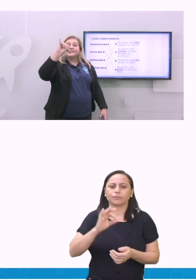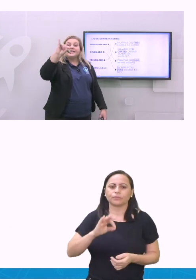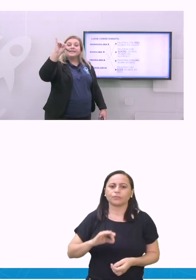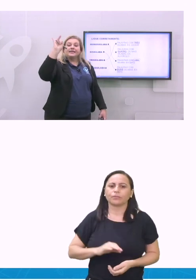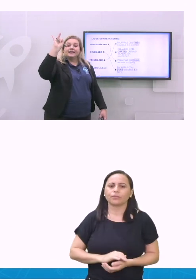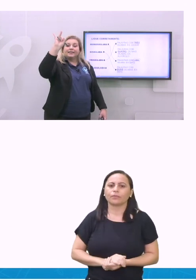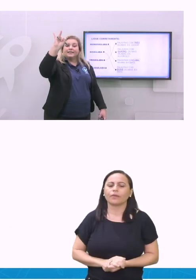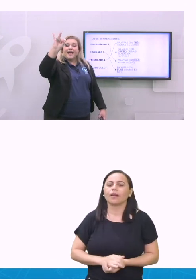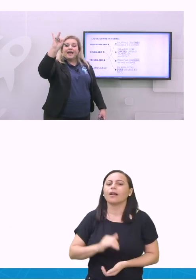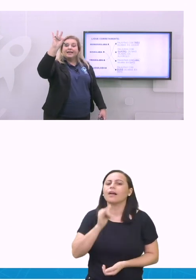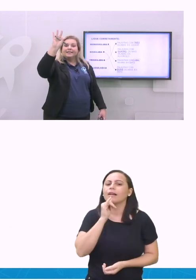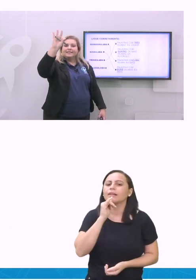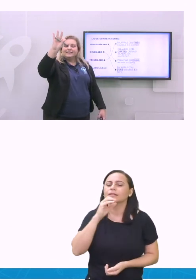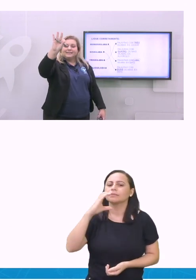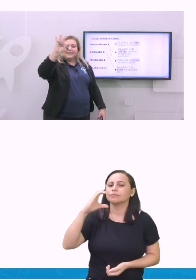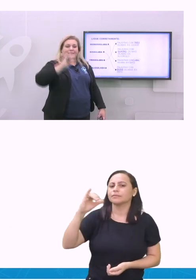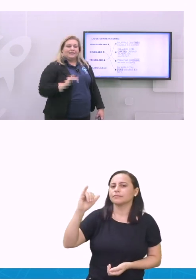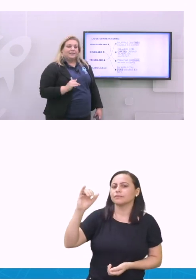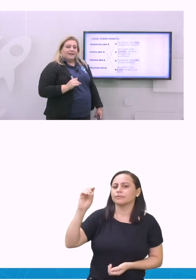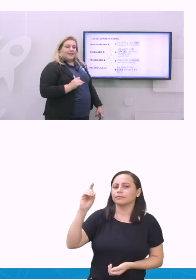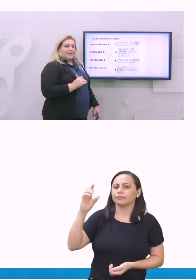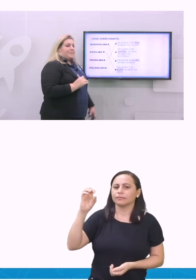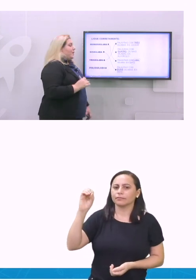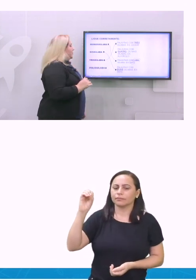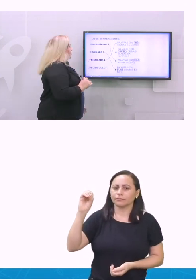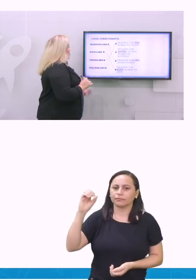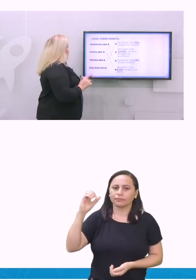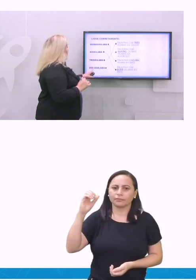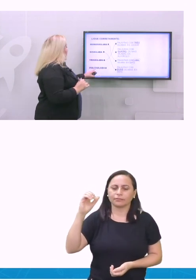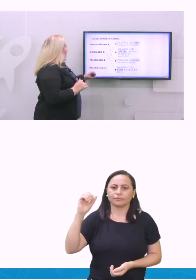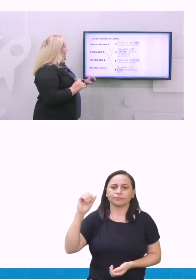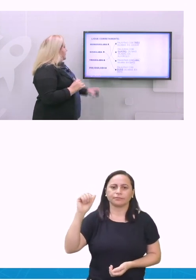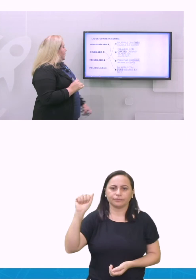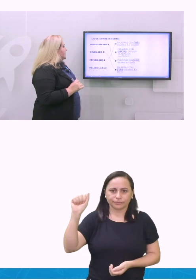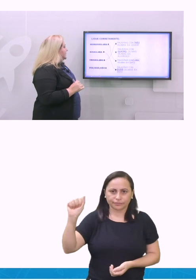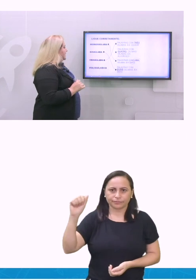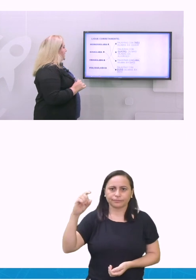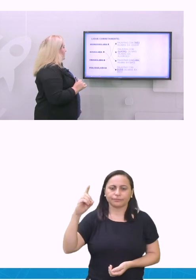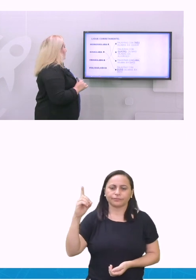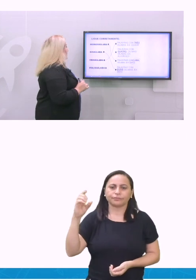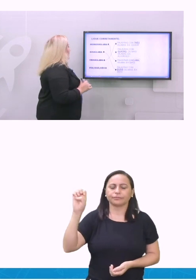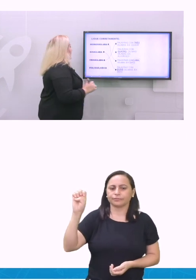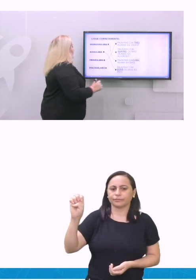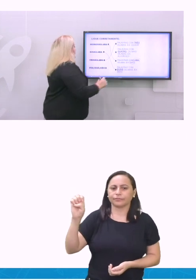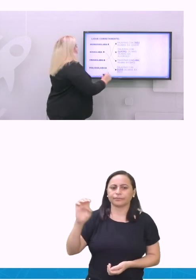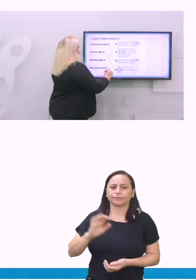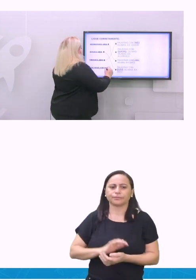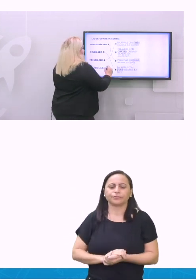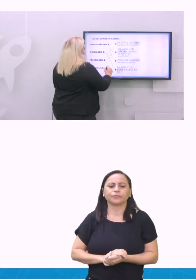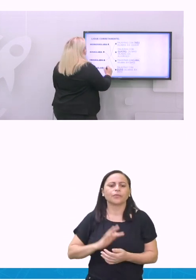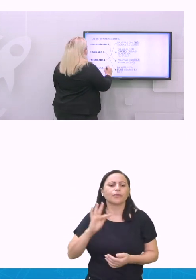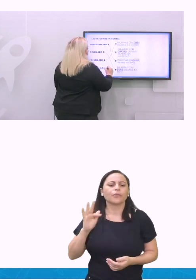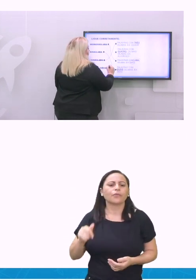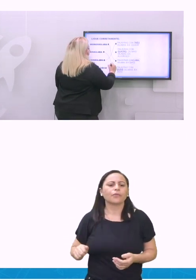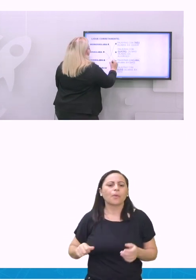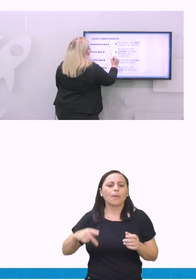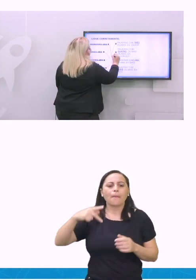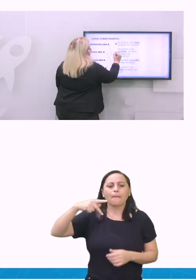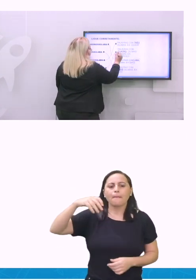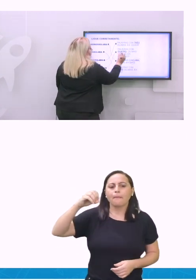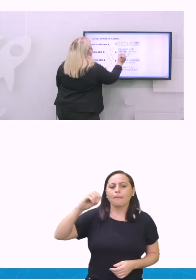ó. Cidade. E, por último, a polissílaba, que são as